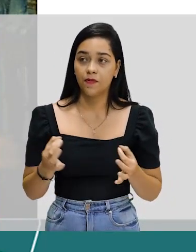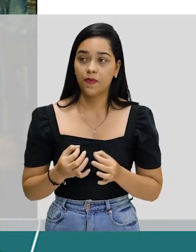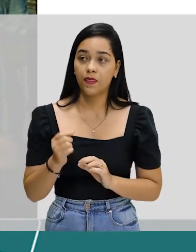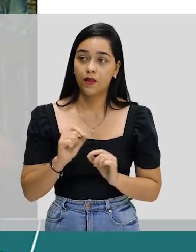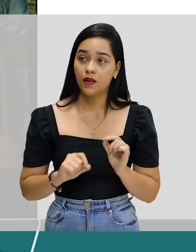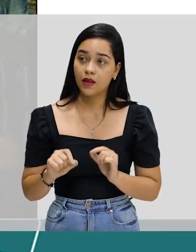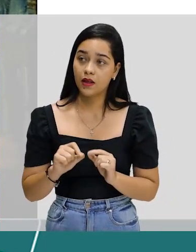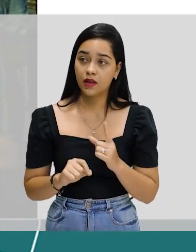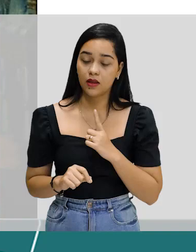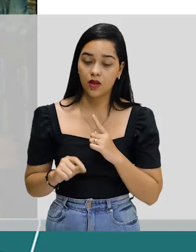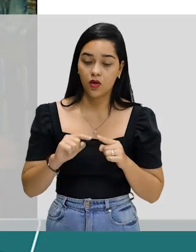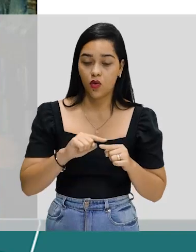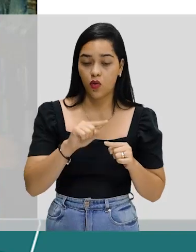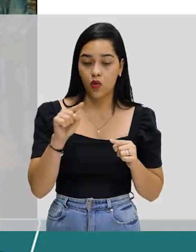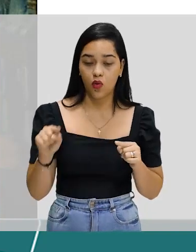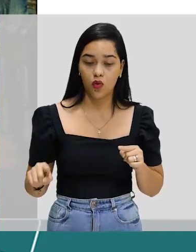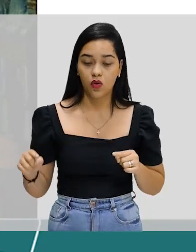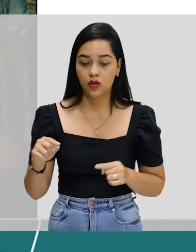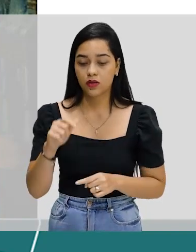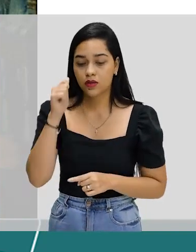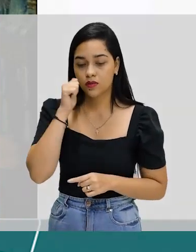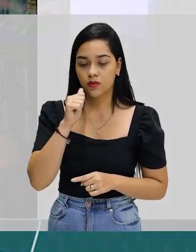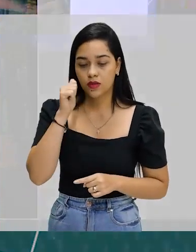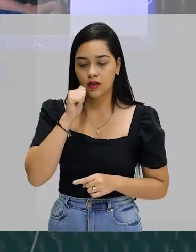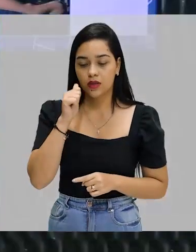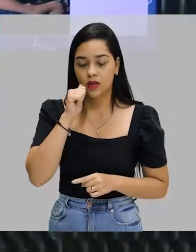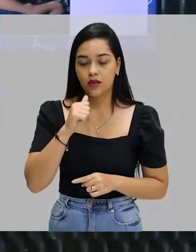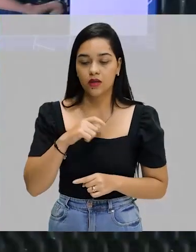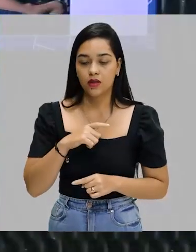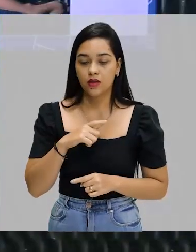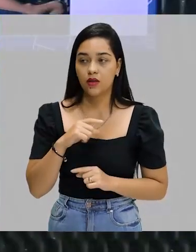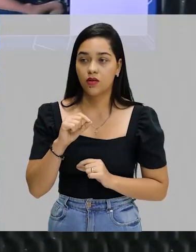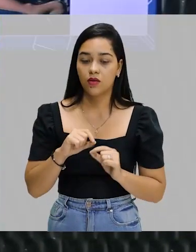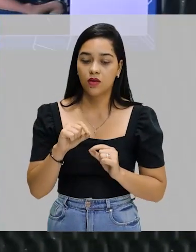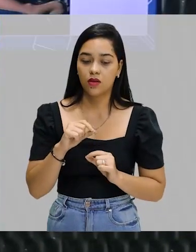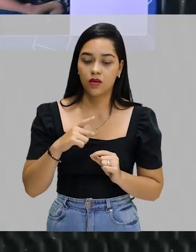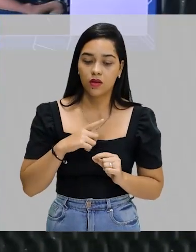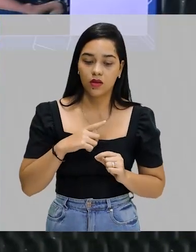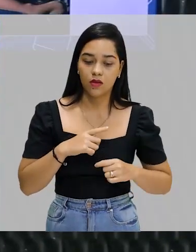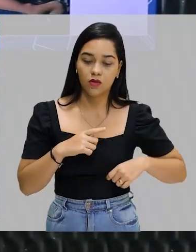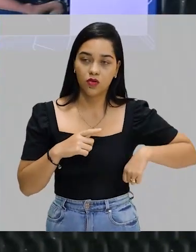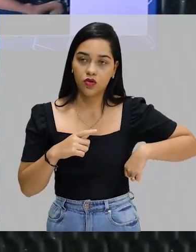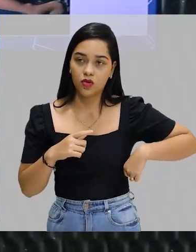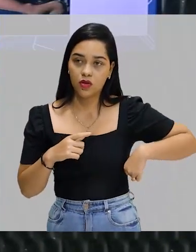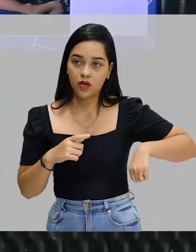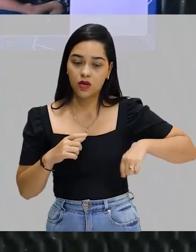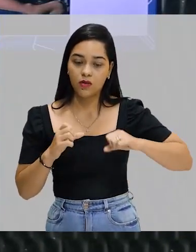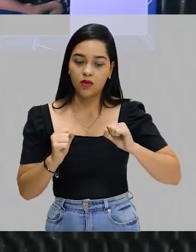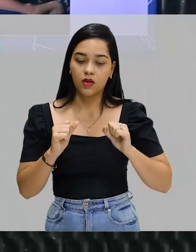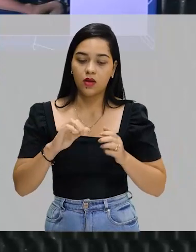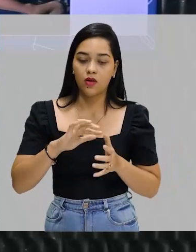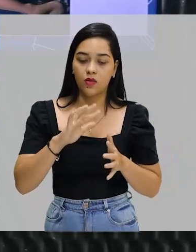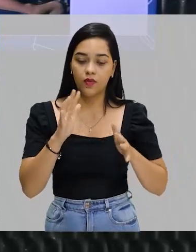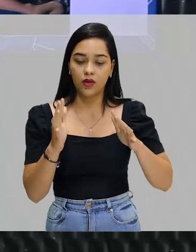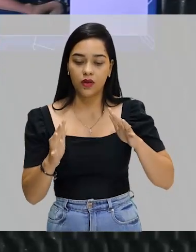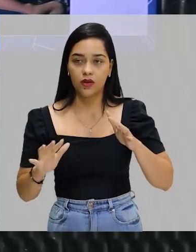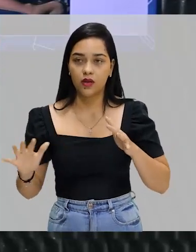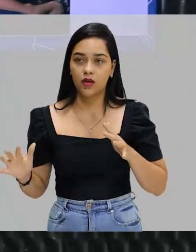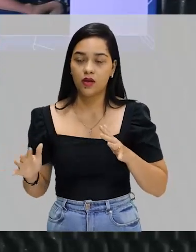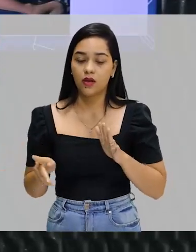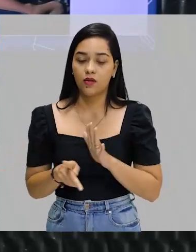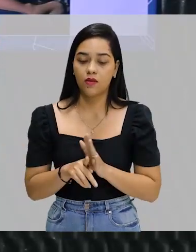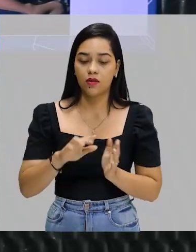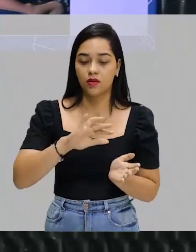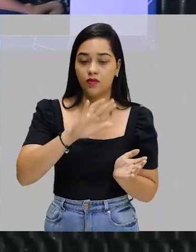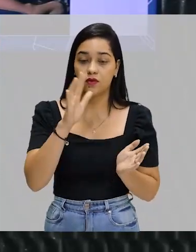caso do meu. O corpo dessa mulher, né, no caso do pintor, ele retira uma costela dela, para aumentar a sinuosidade do corpo, que é esse